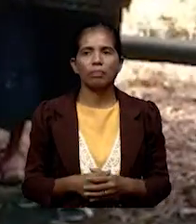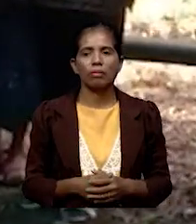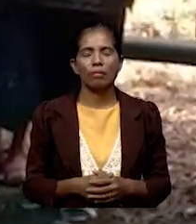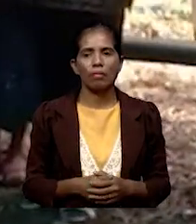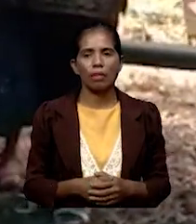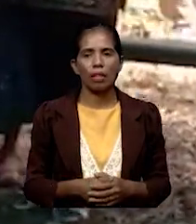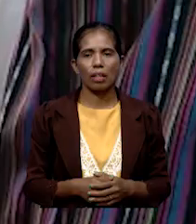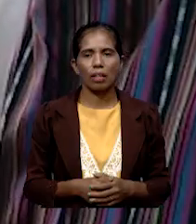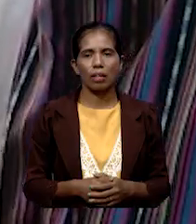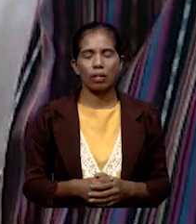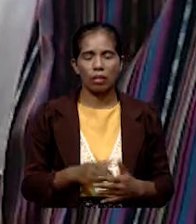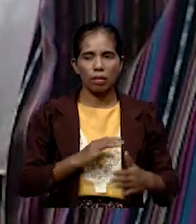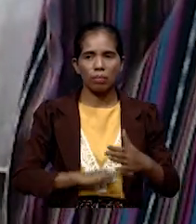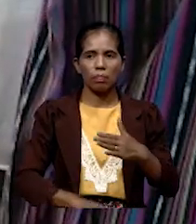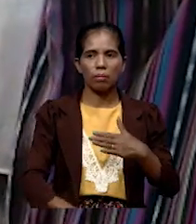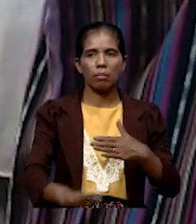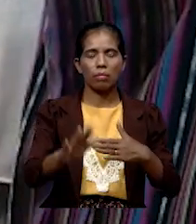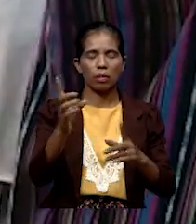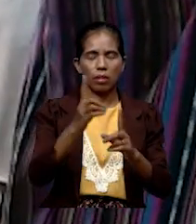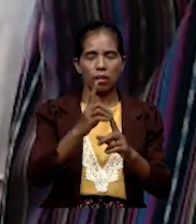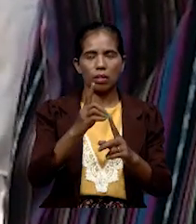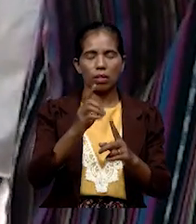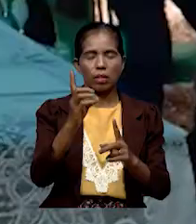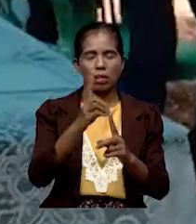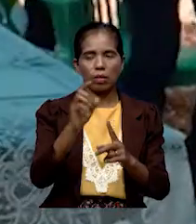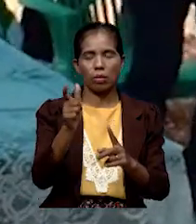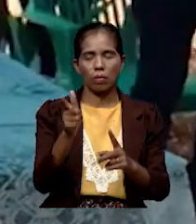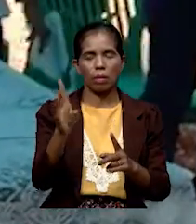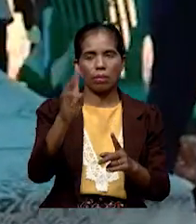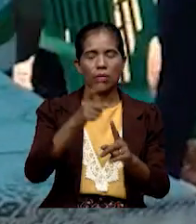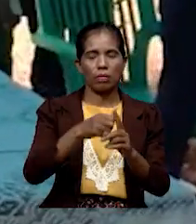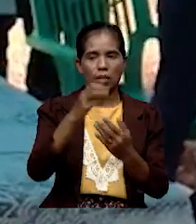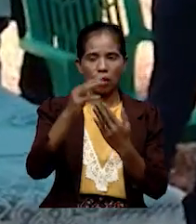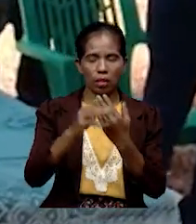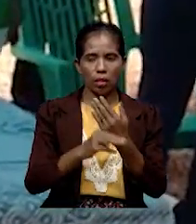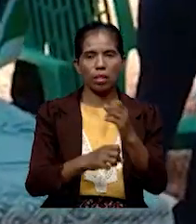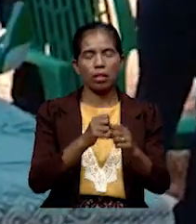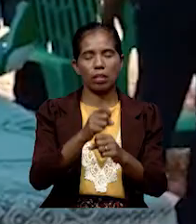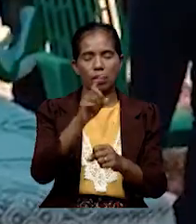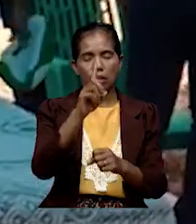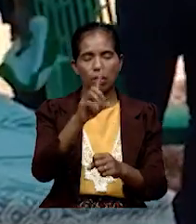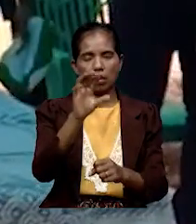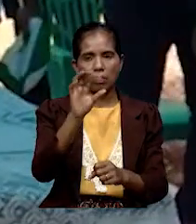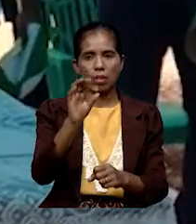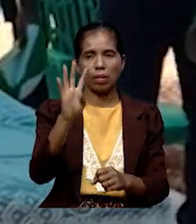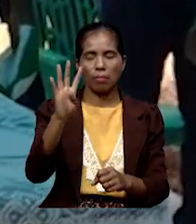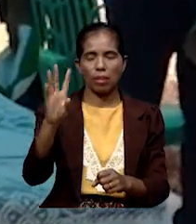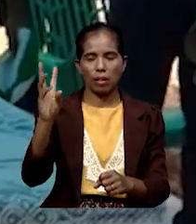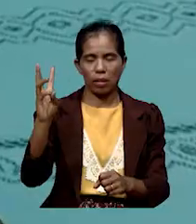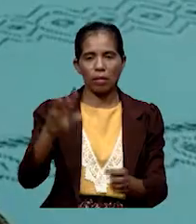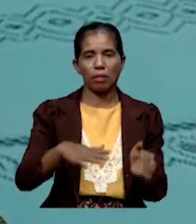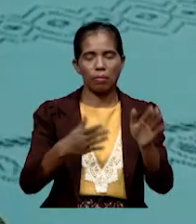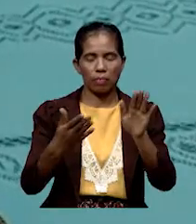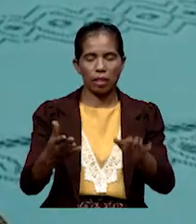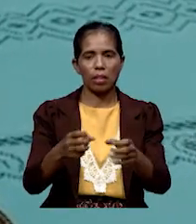Lobato, Moris ia soibada ia lorong rua nul resing hat fulang mayu, tinerihung ida atusia hat nul resing nen, no saudoso mate ia suku